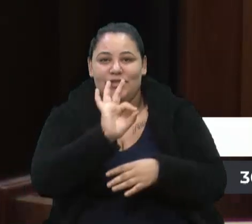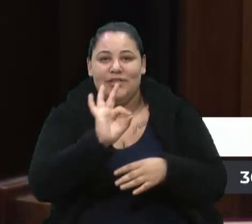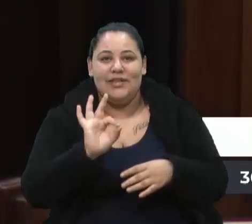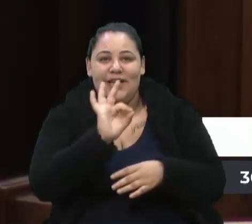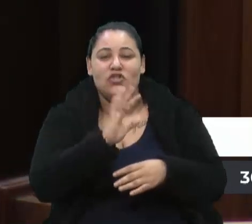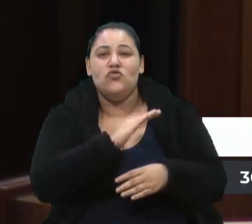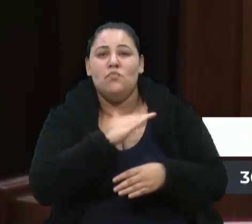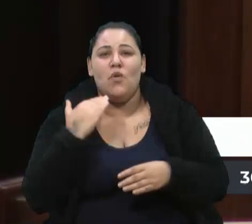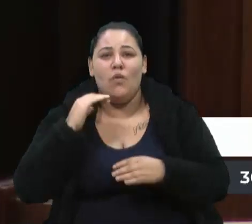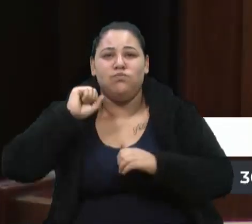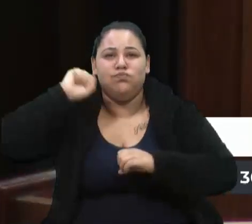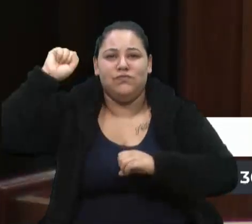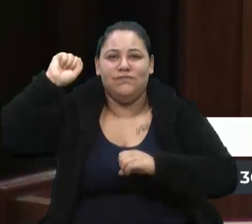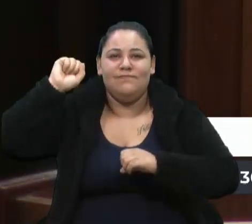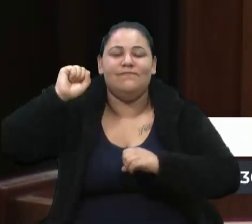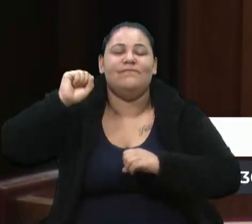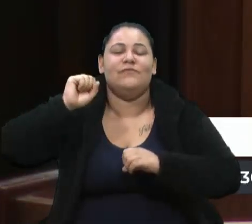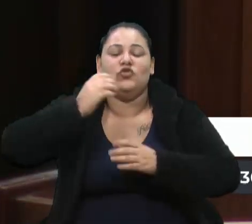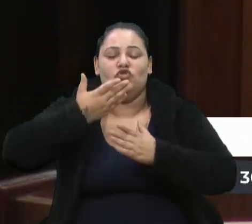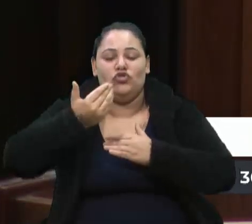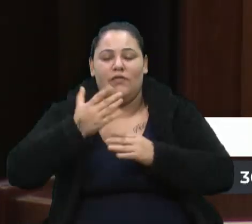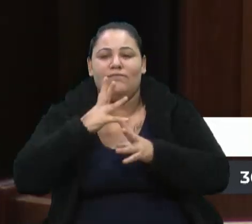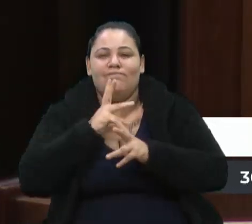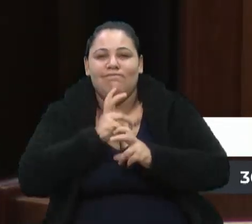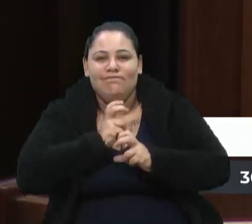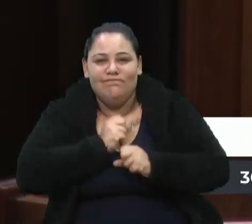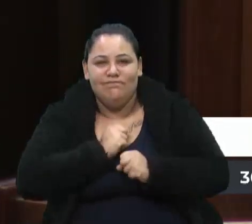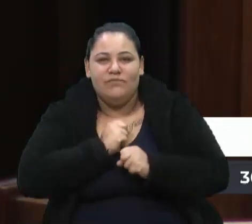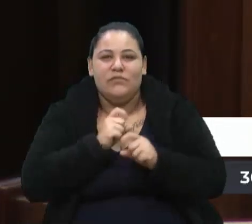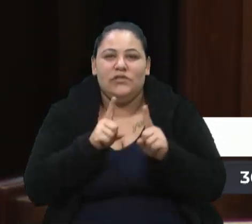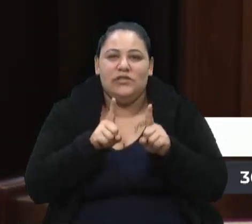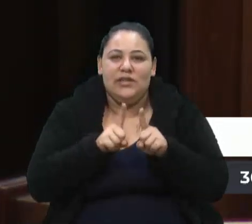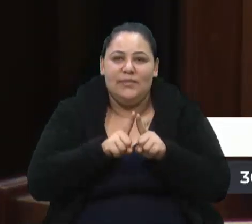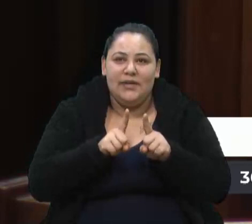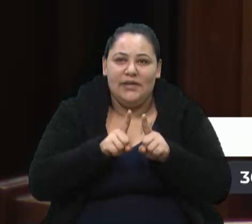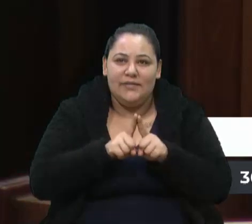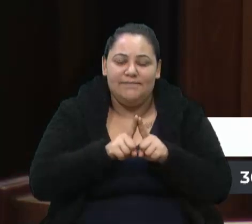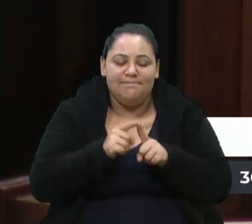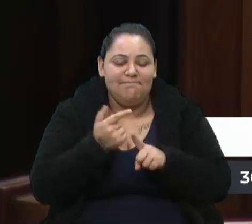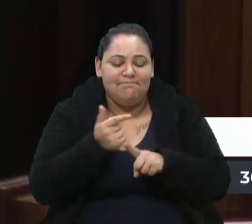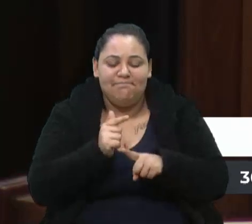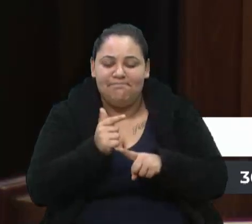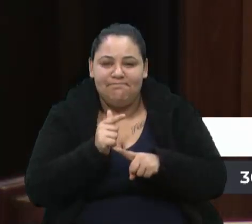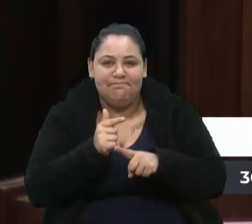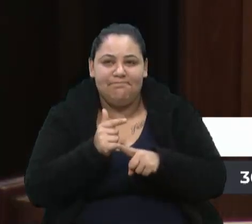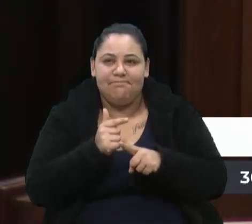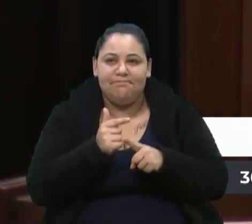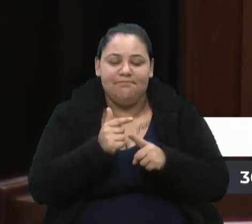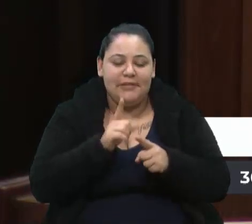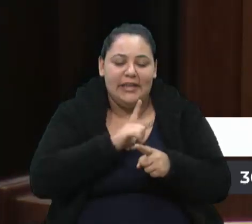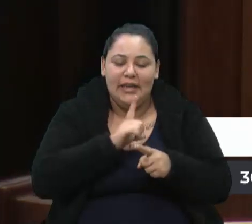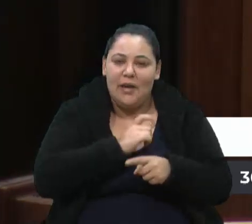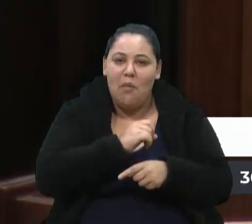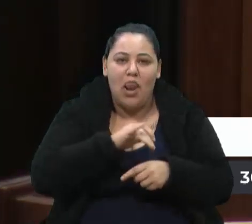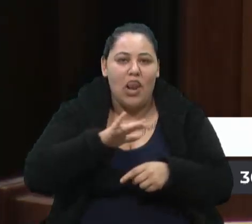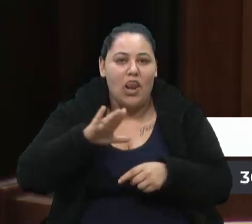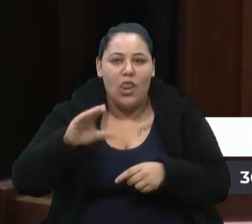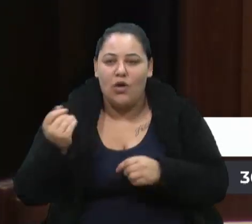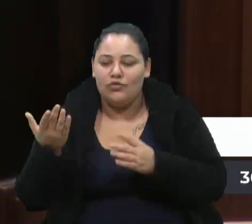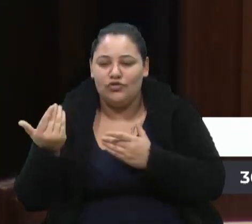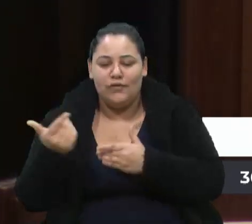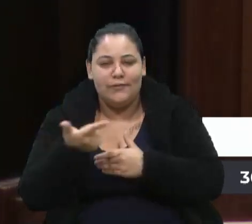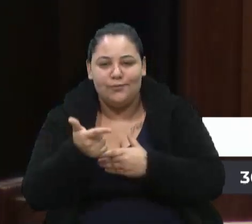os nossos jovens estão depressivos os nossos jovens estão sem condições são milhões de jovens sem emprego